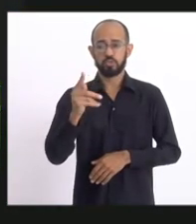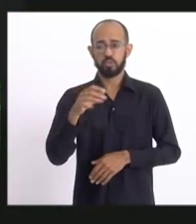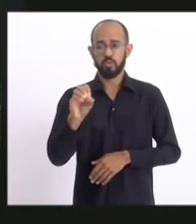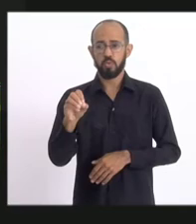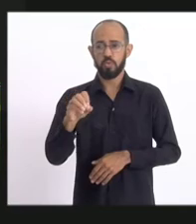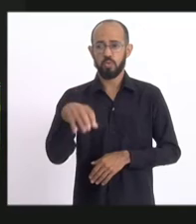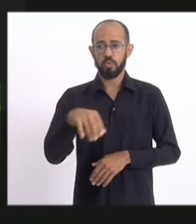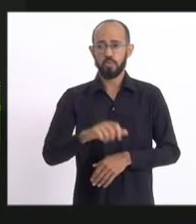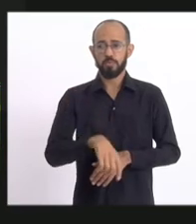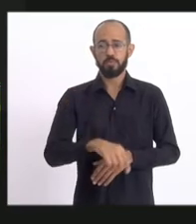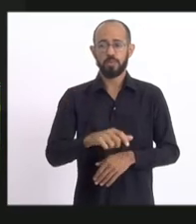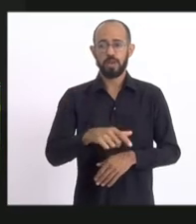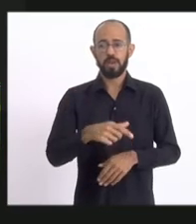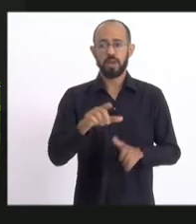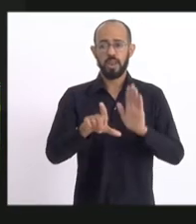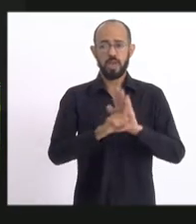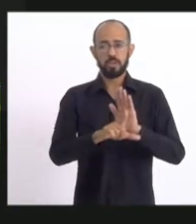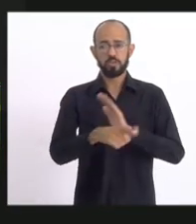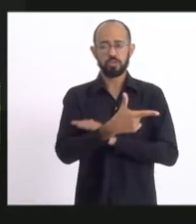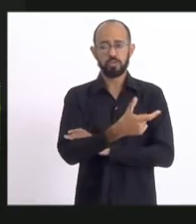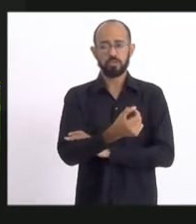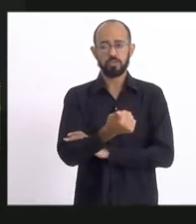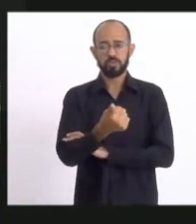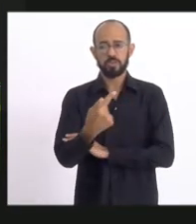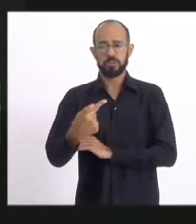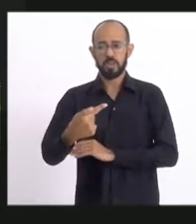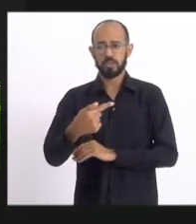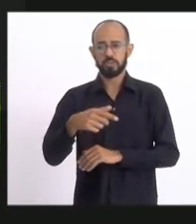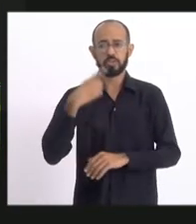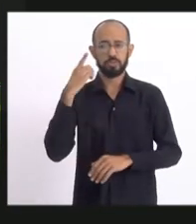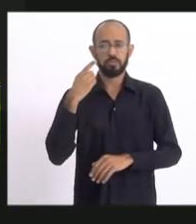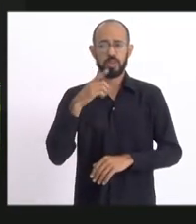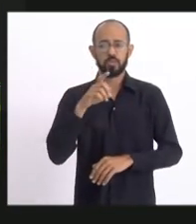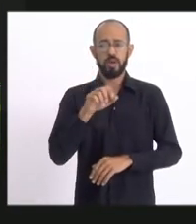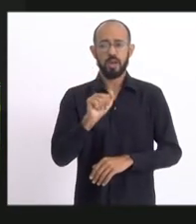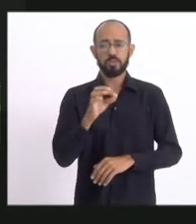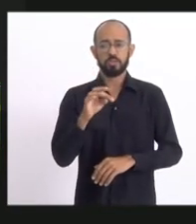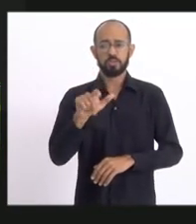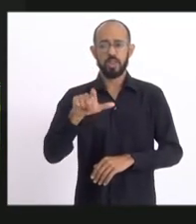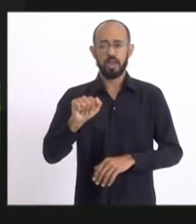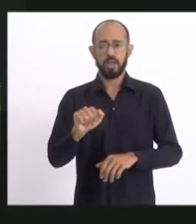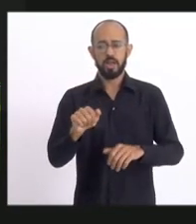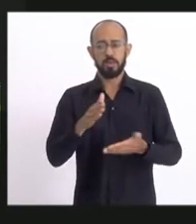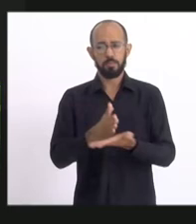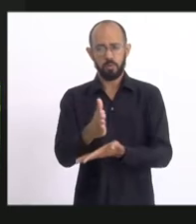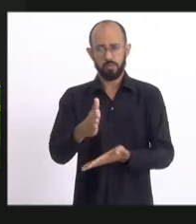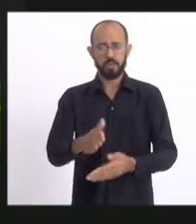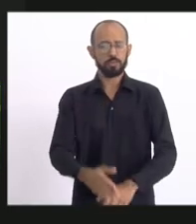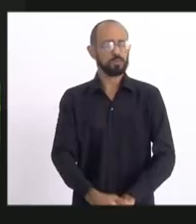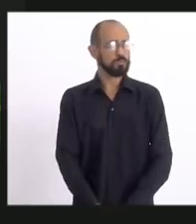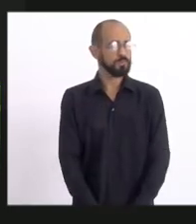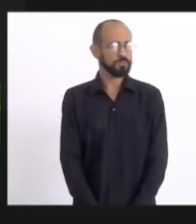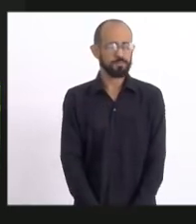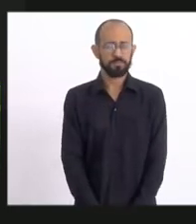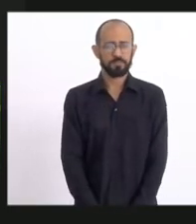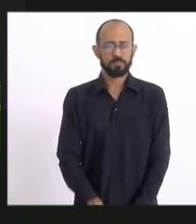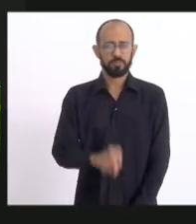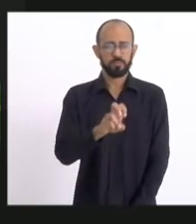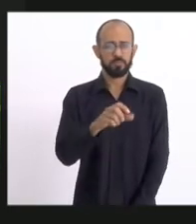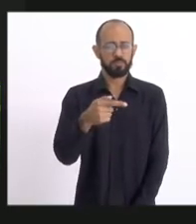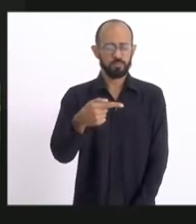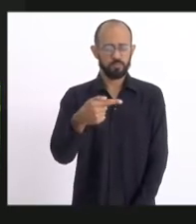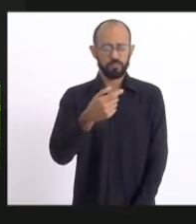de 17, deputado Altino Nunes. Em discussão, em votação, aprovado.